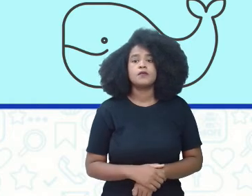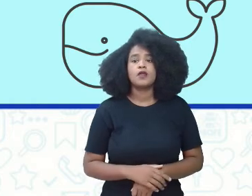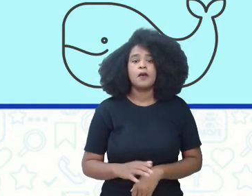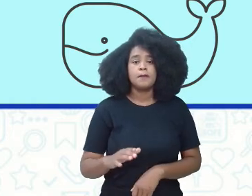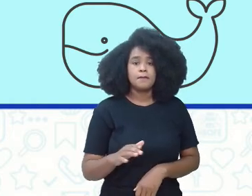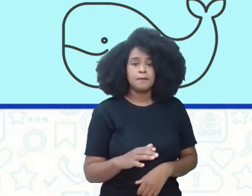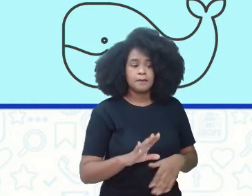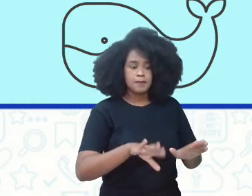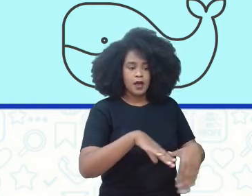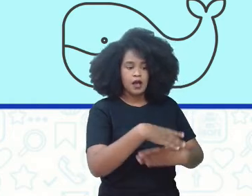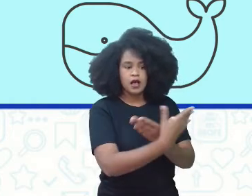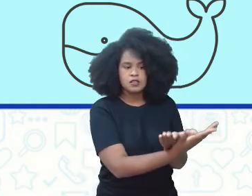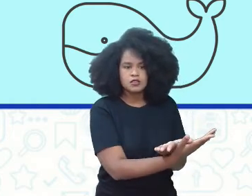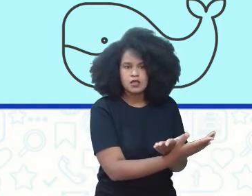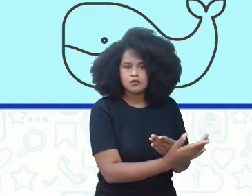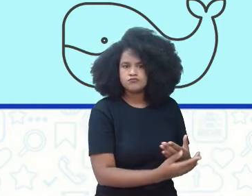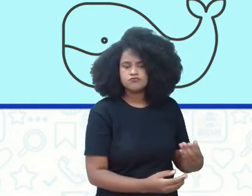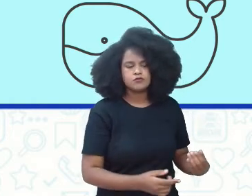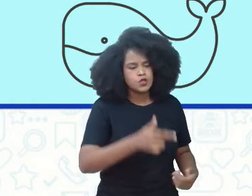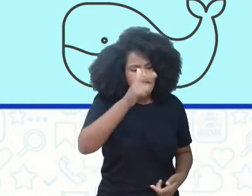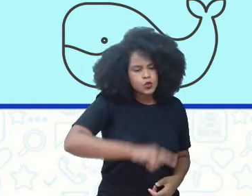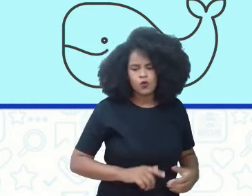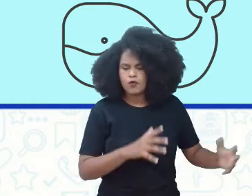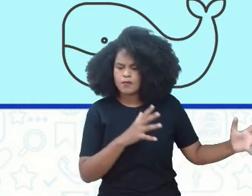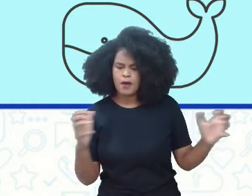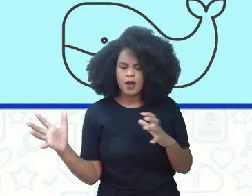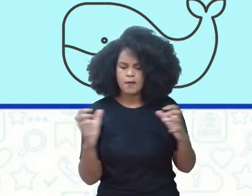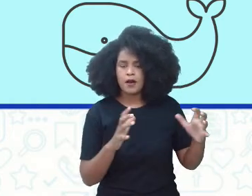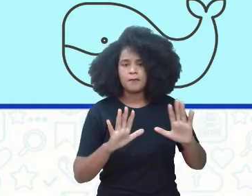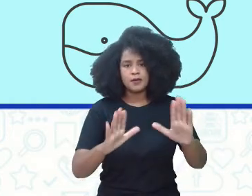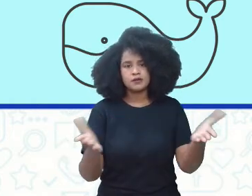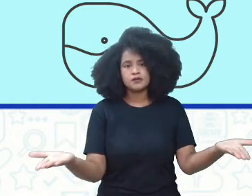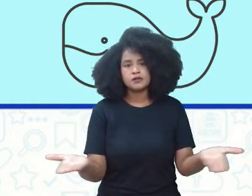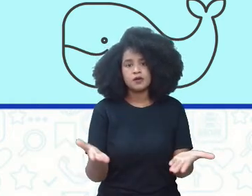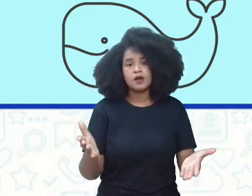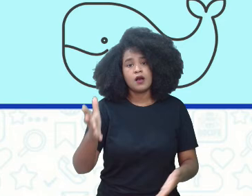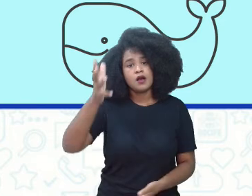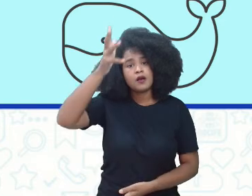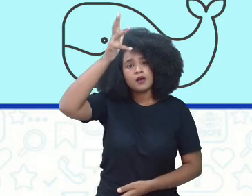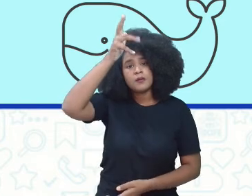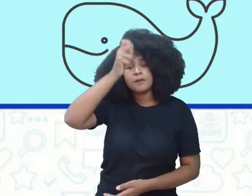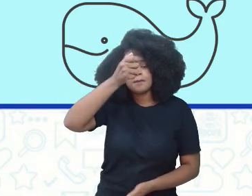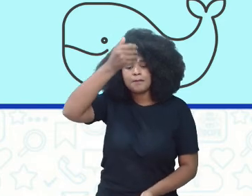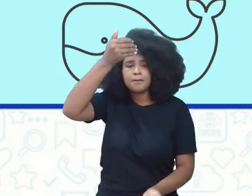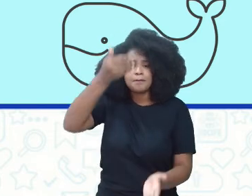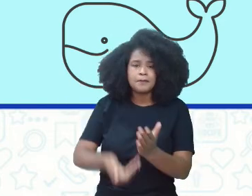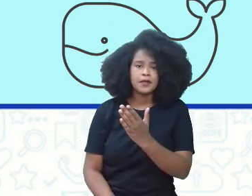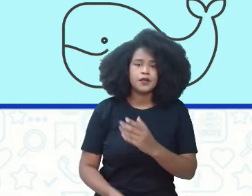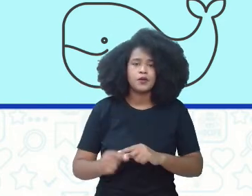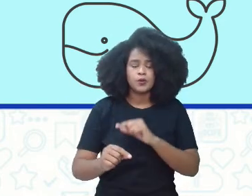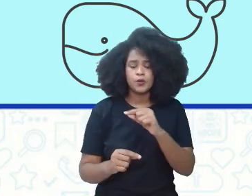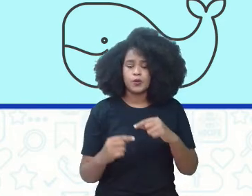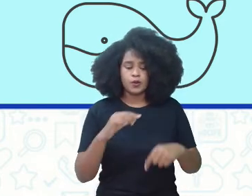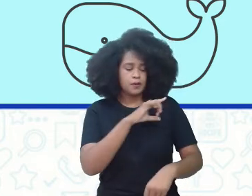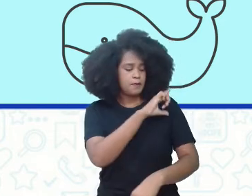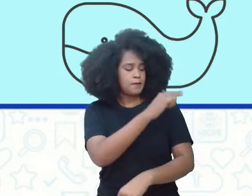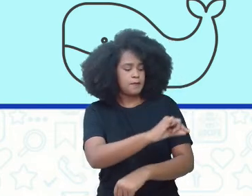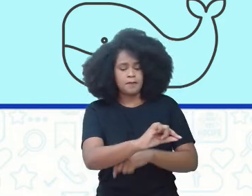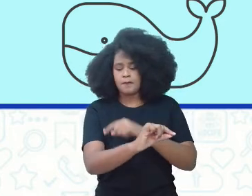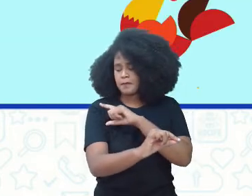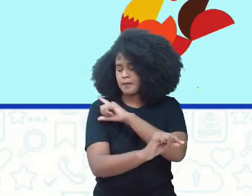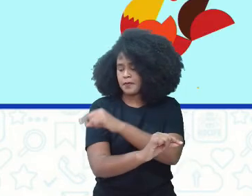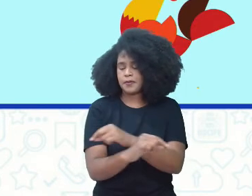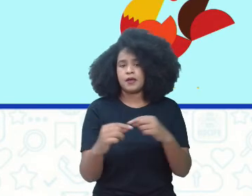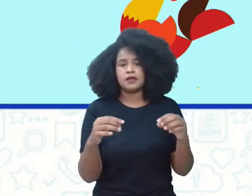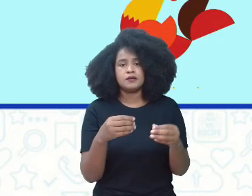eles continuaram a lutar ferozmente. Mas desta vez, o galo caiu por terra e perdeu algumas penas. Olha aí o